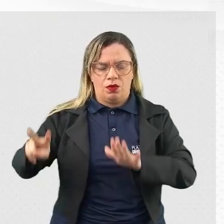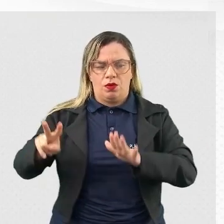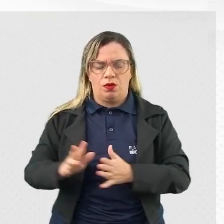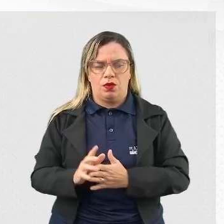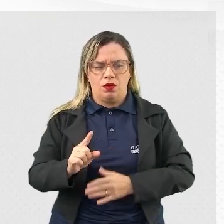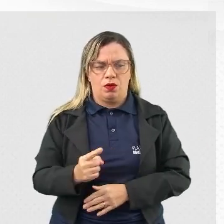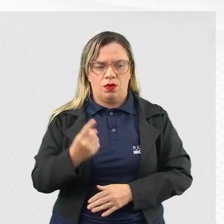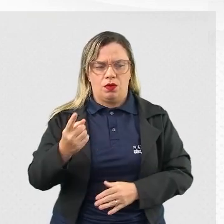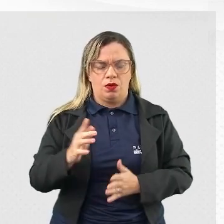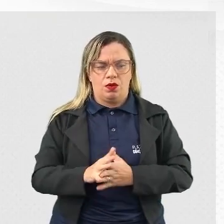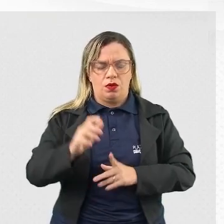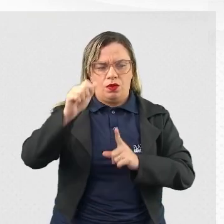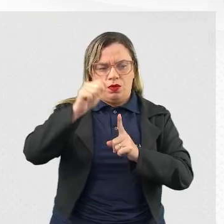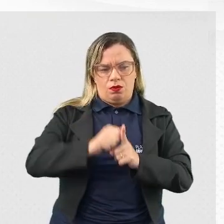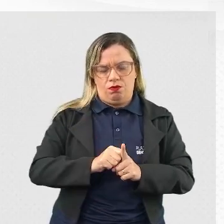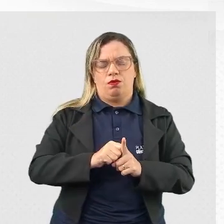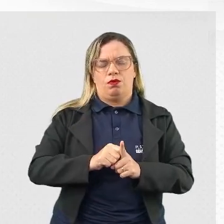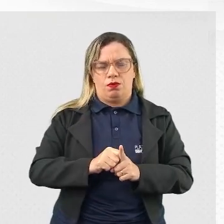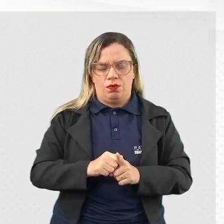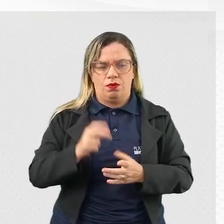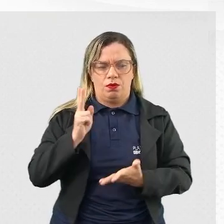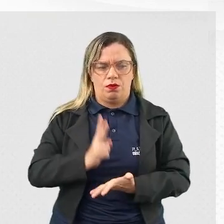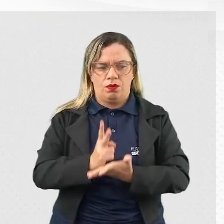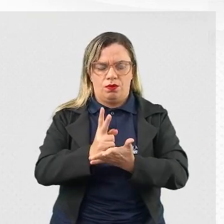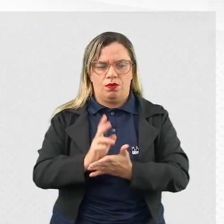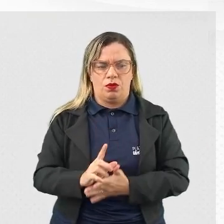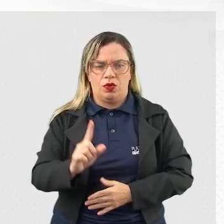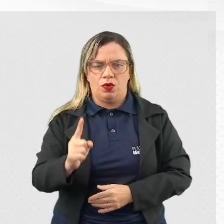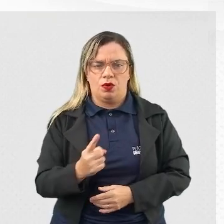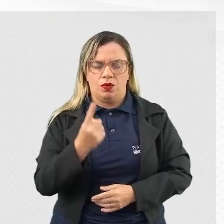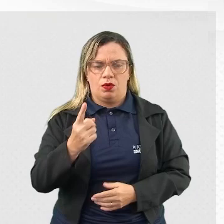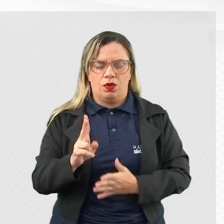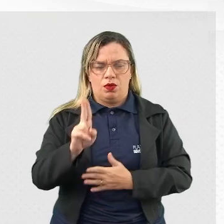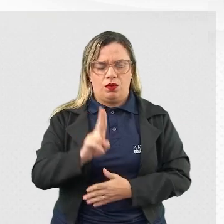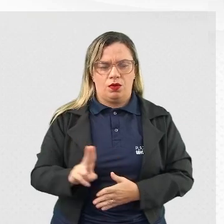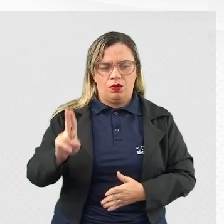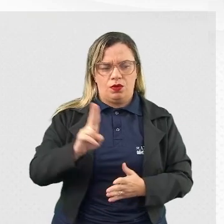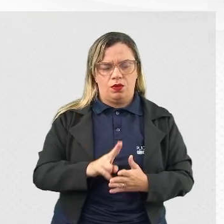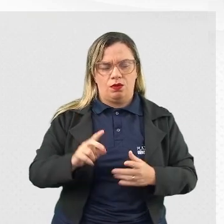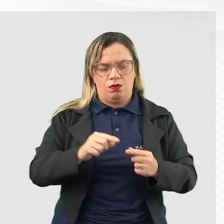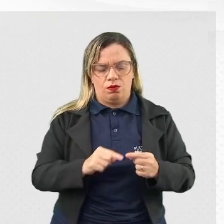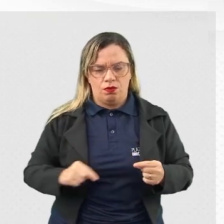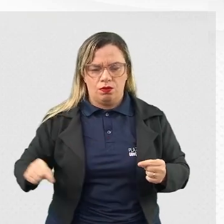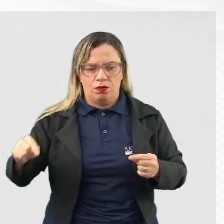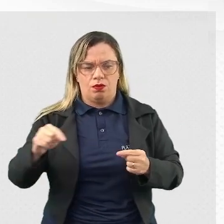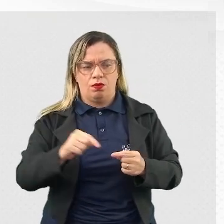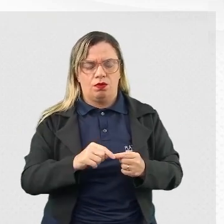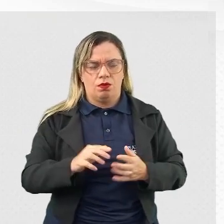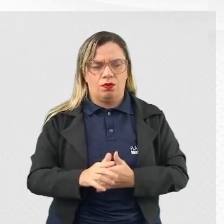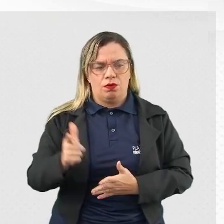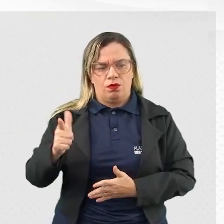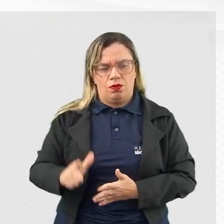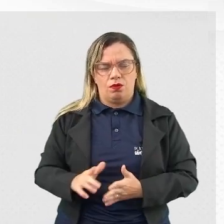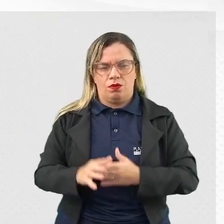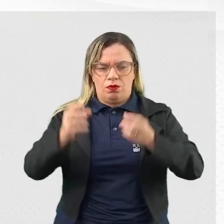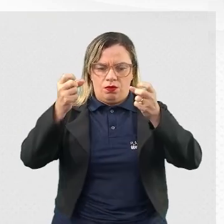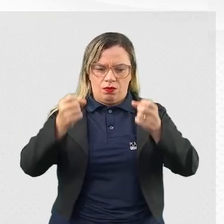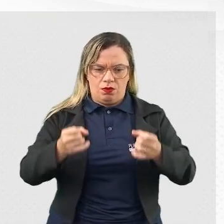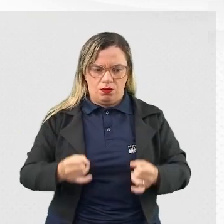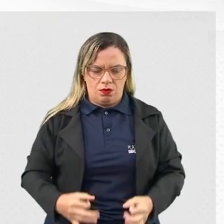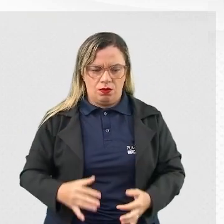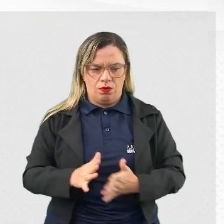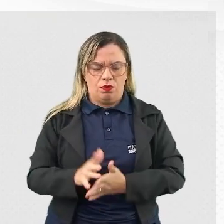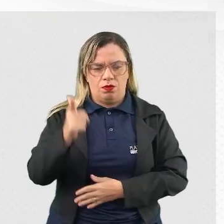1 mês. É sempre em uma unidade de tempo. Tá? Ele fala mais ou menos para a gente como